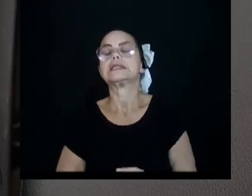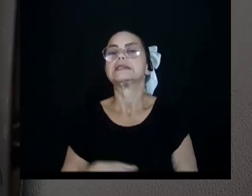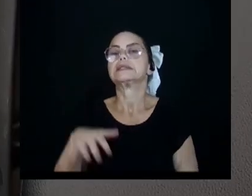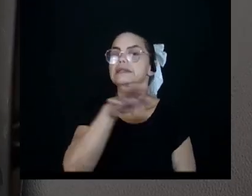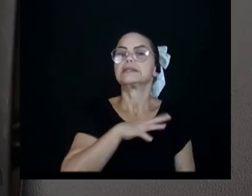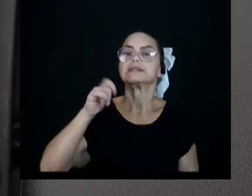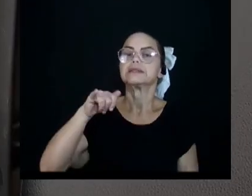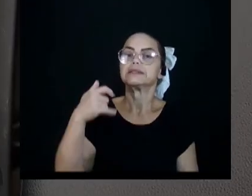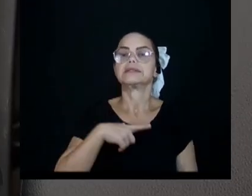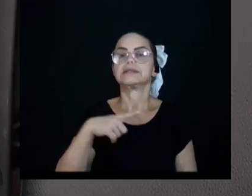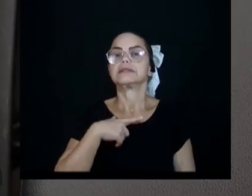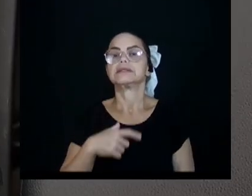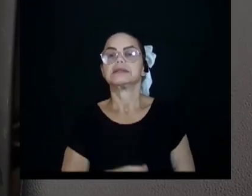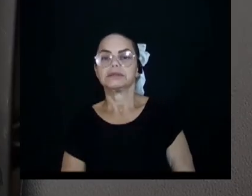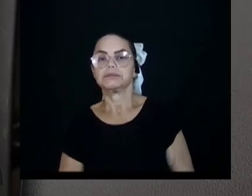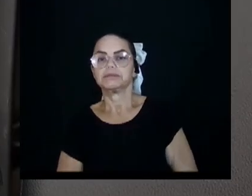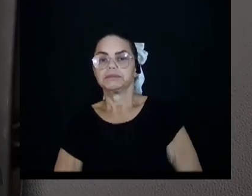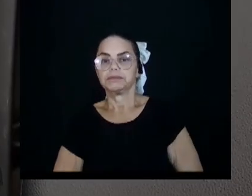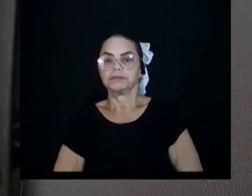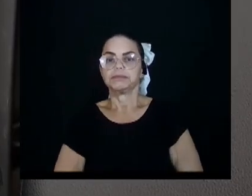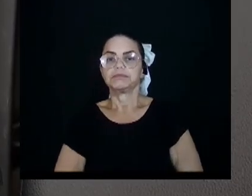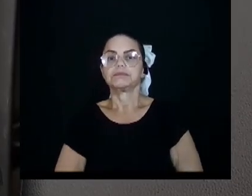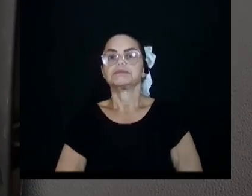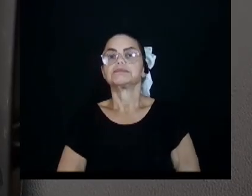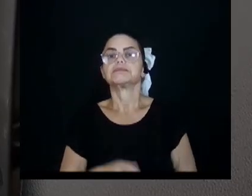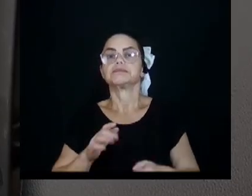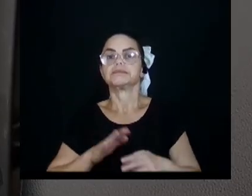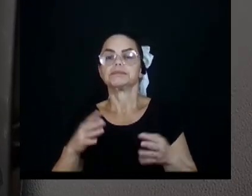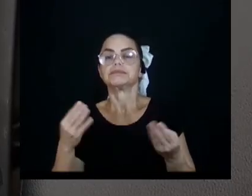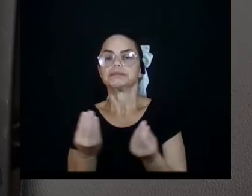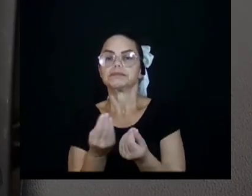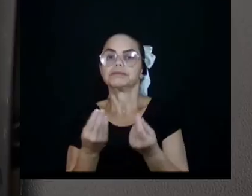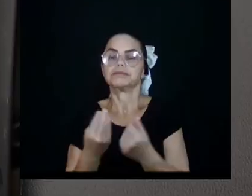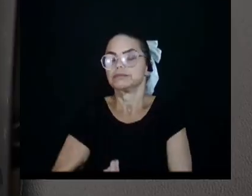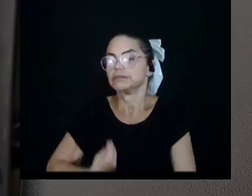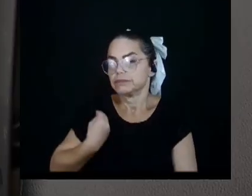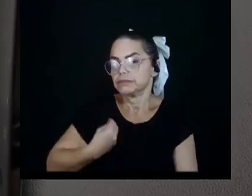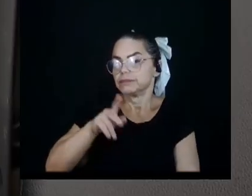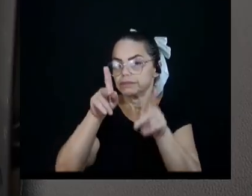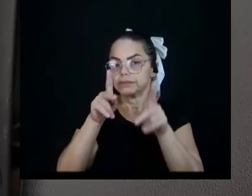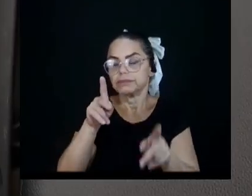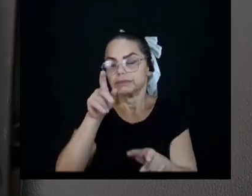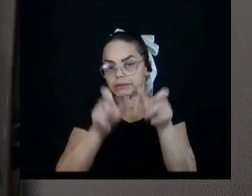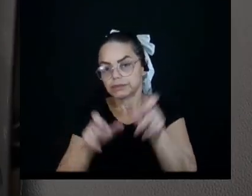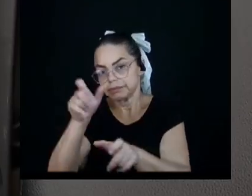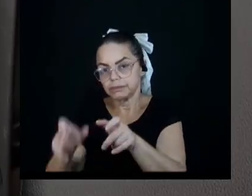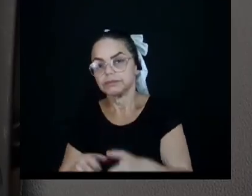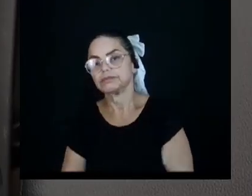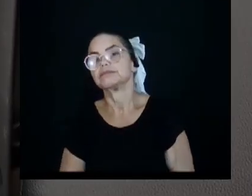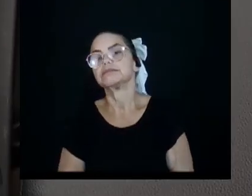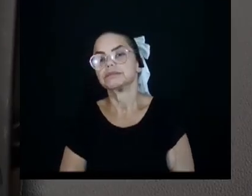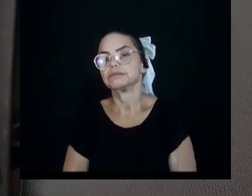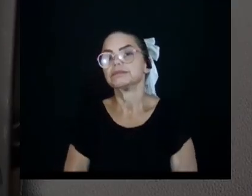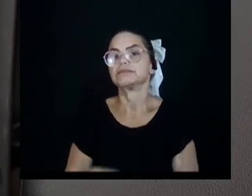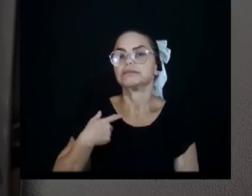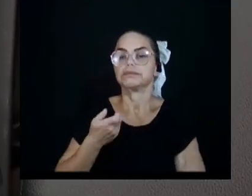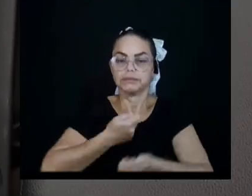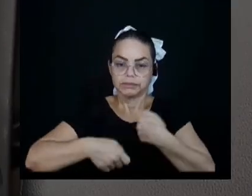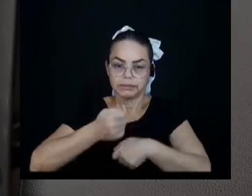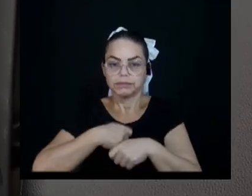potencial para gerar mais qualidade de vida para as pessoas e também fazer a economia circular,